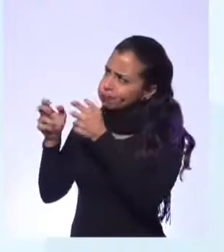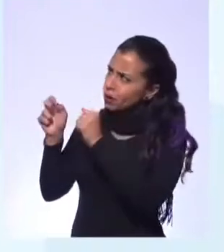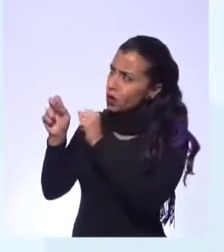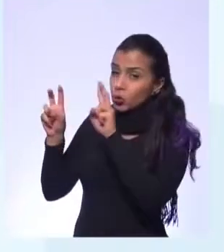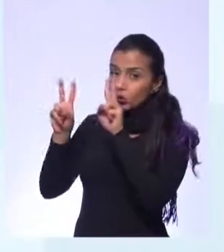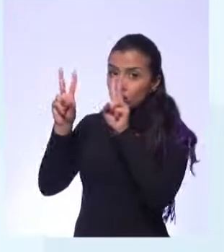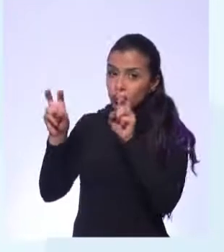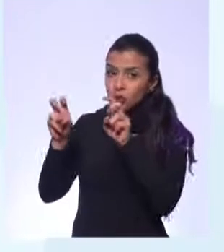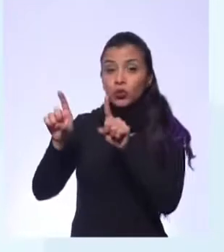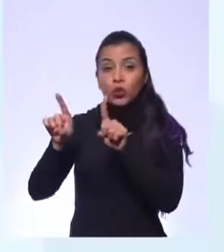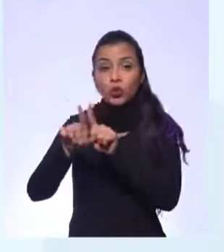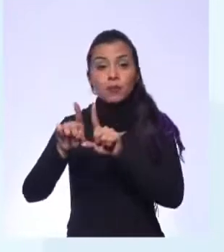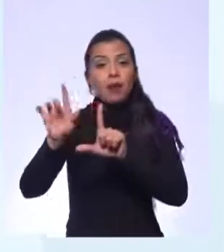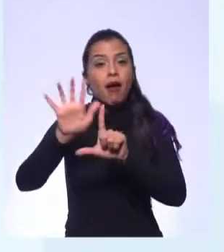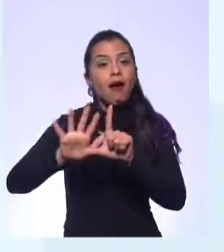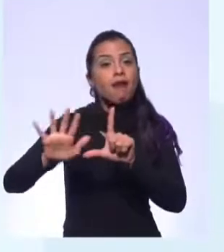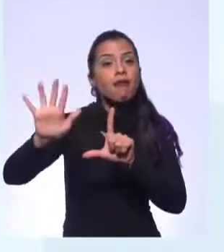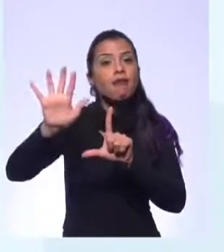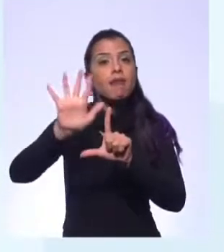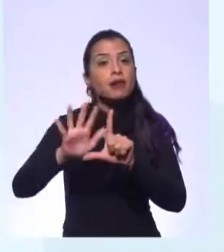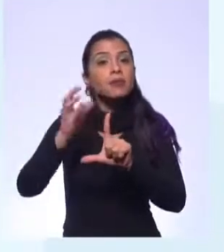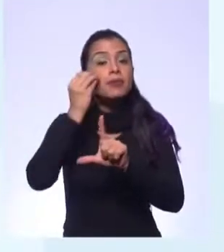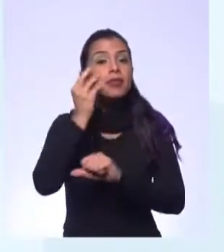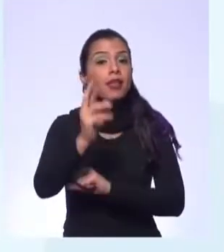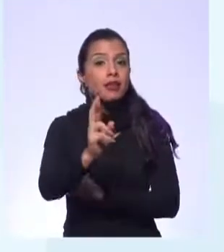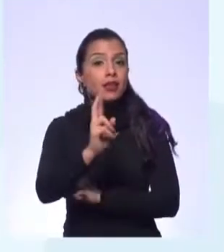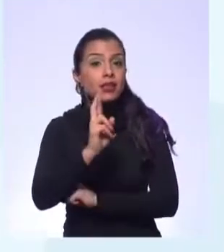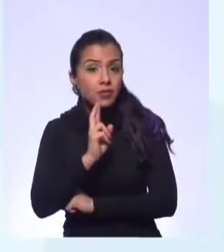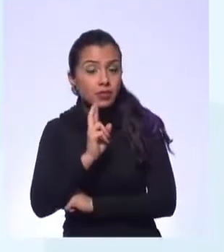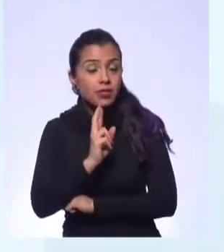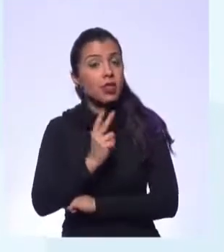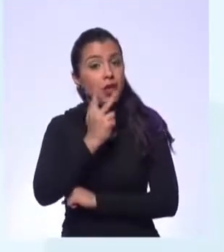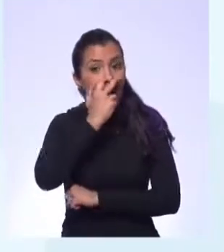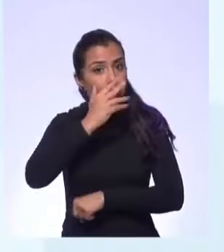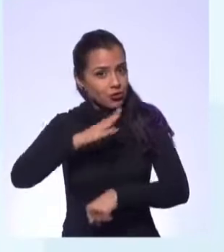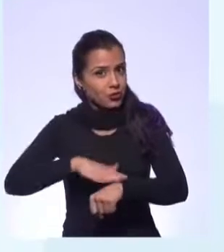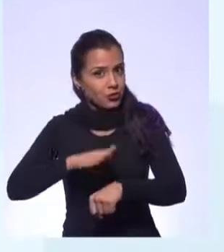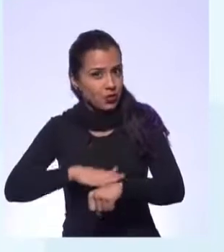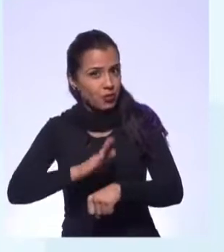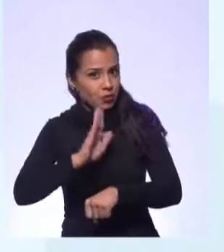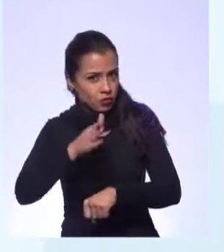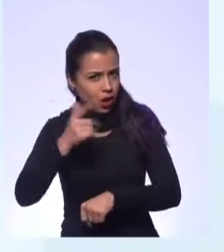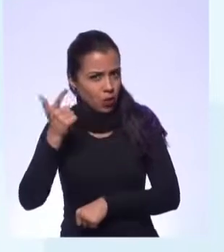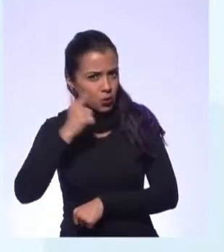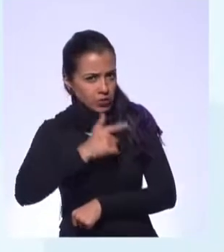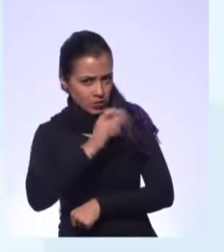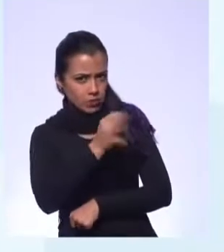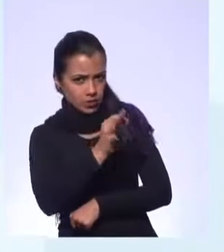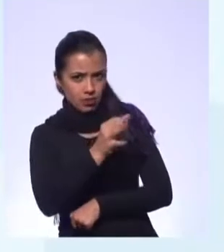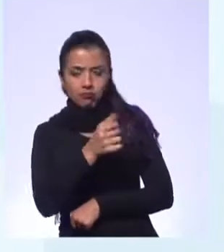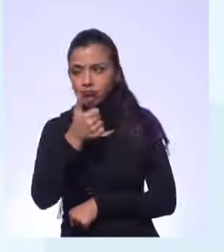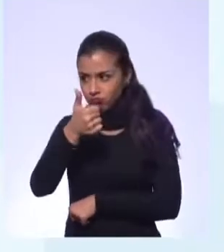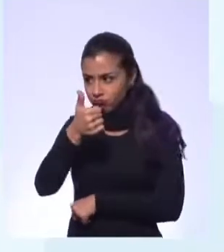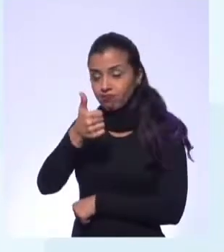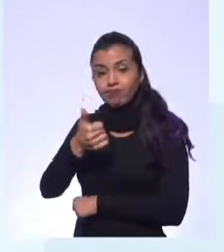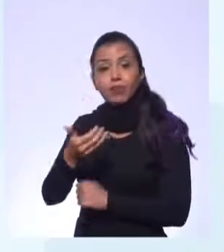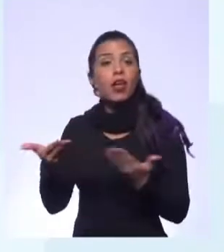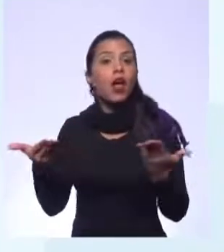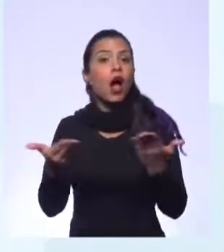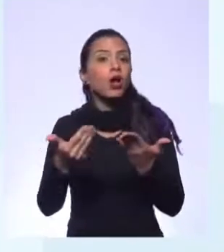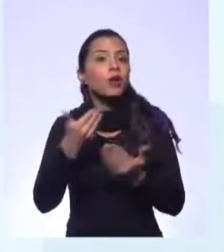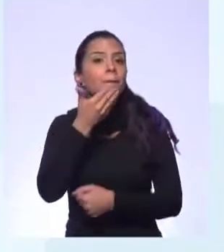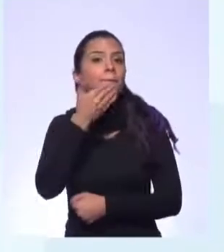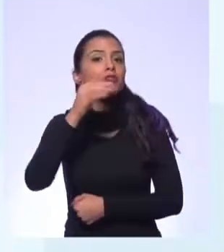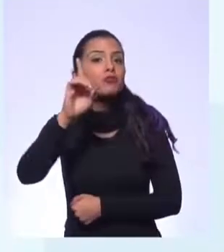do texto e a imagem para conseguir responder. Eu acho que foi tempo suficiente, né, Ed? For sure. Agora, vou pedir para o